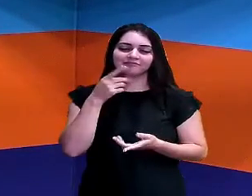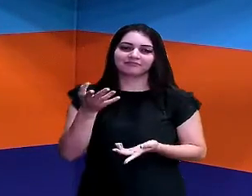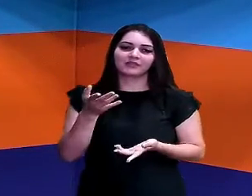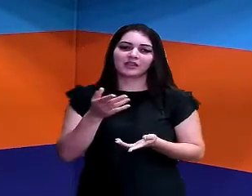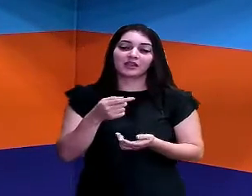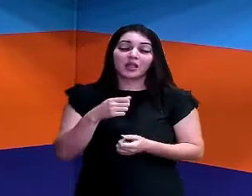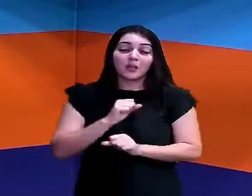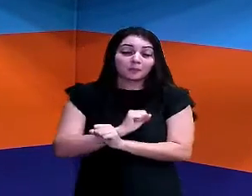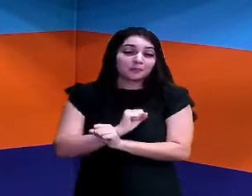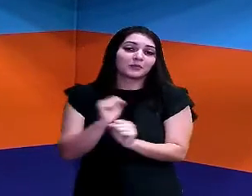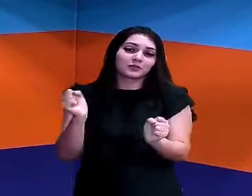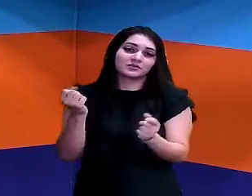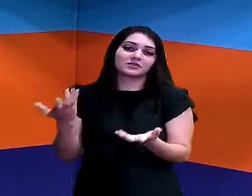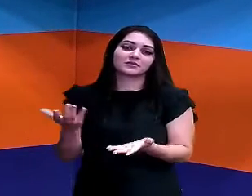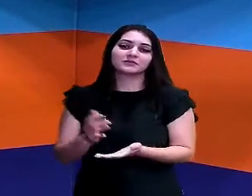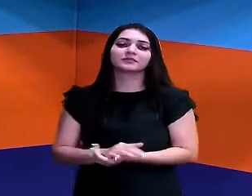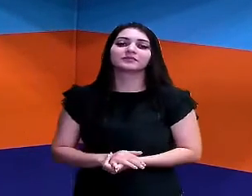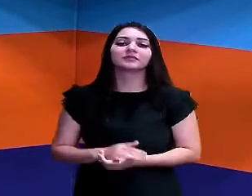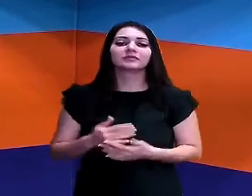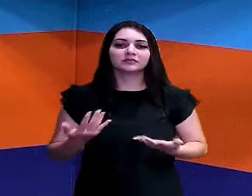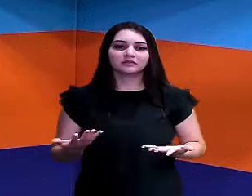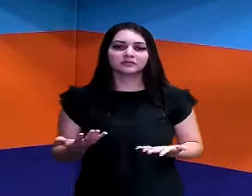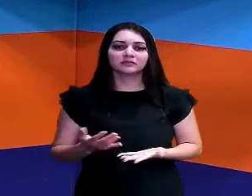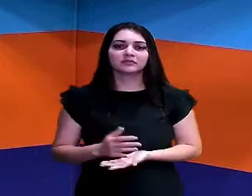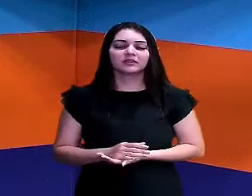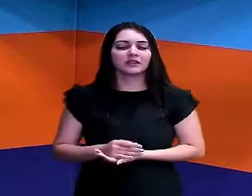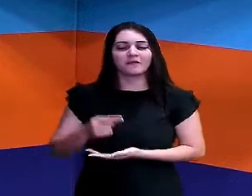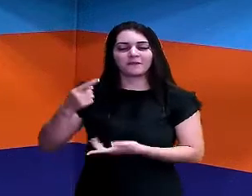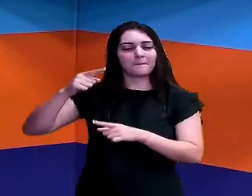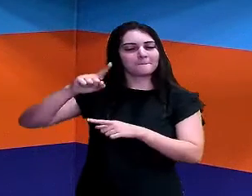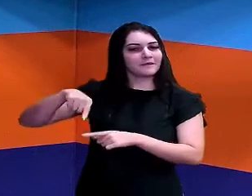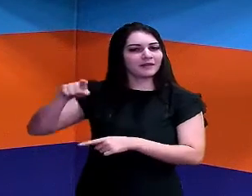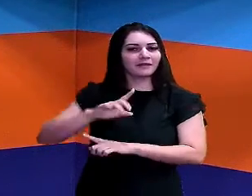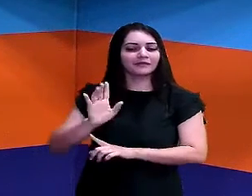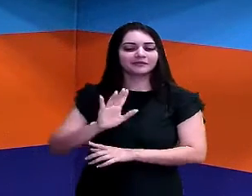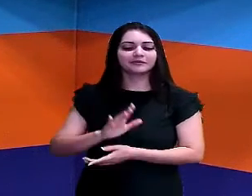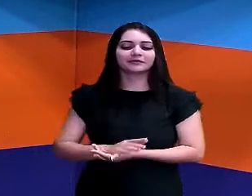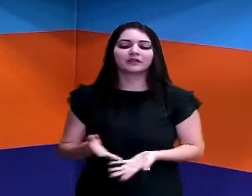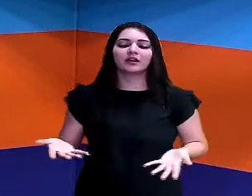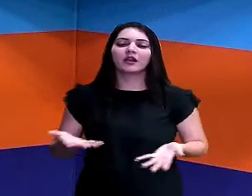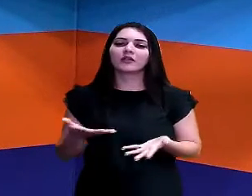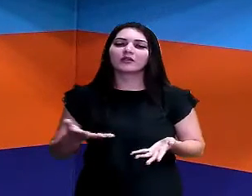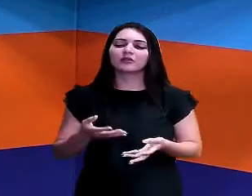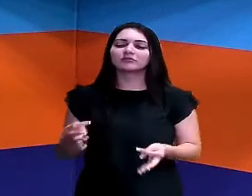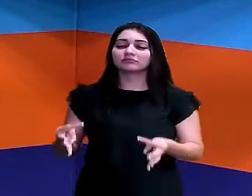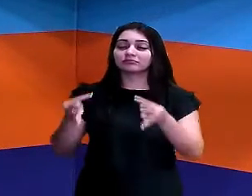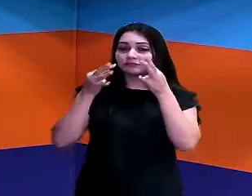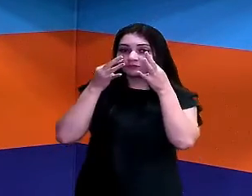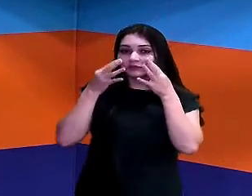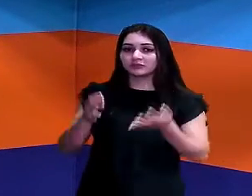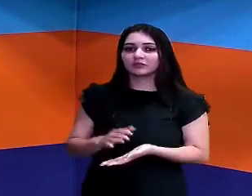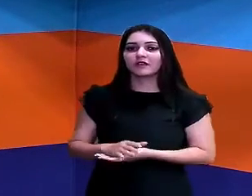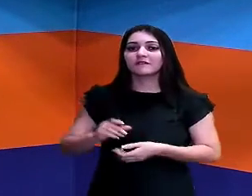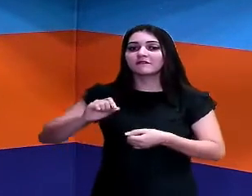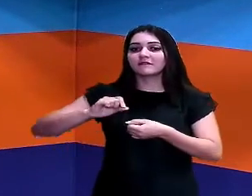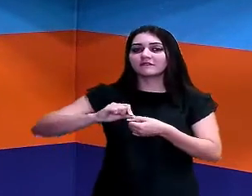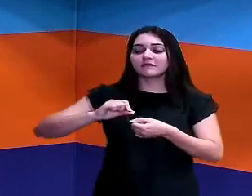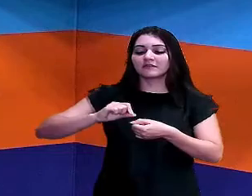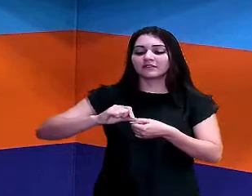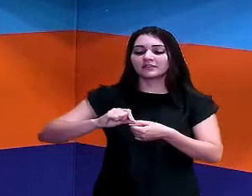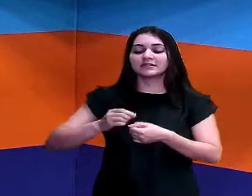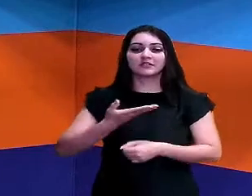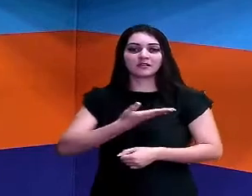quase impossível. Então, tá, gente, também não marca ela. Agora, preste atenção nessa aqui, ó. Fazer amigos